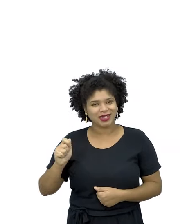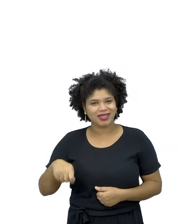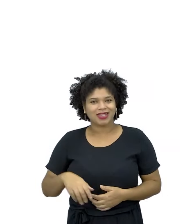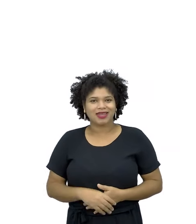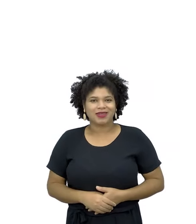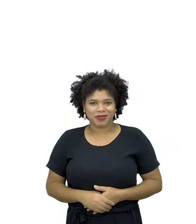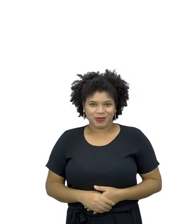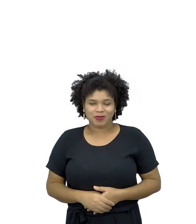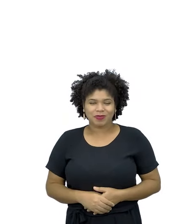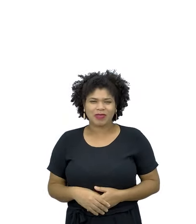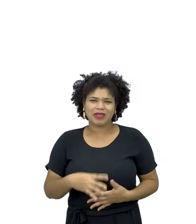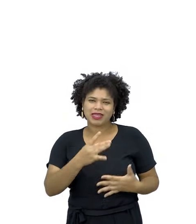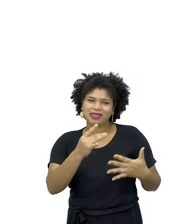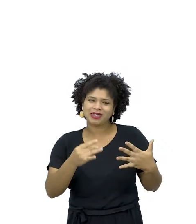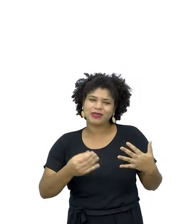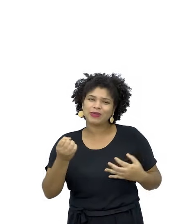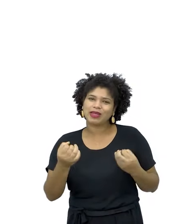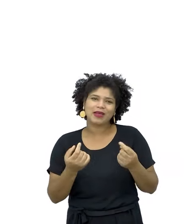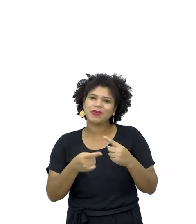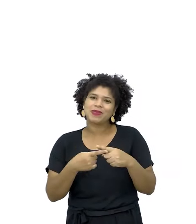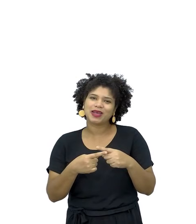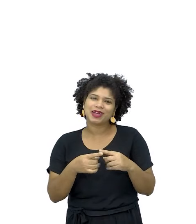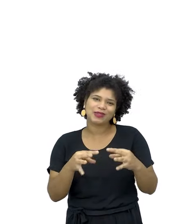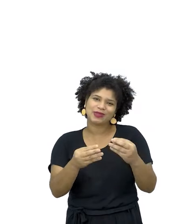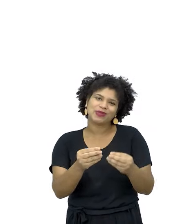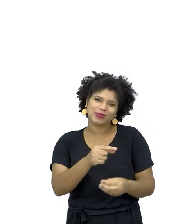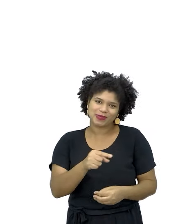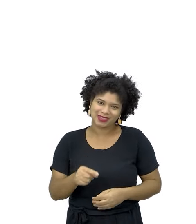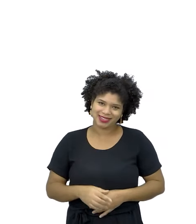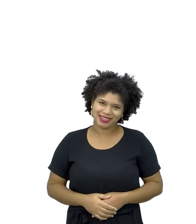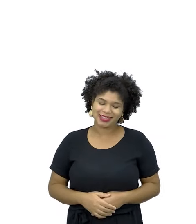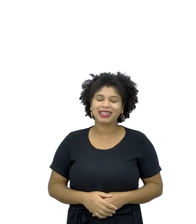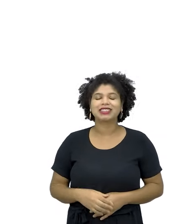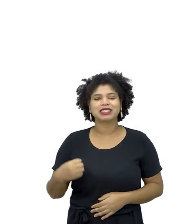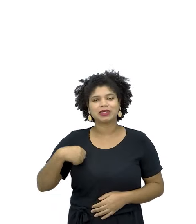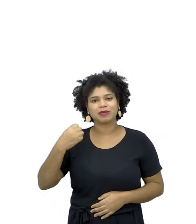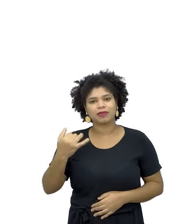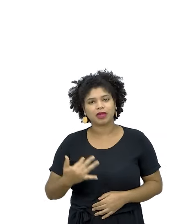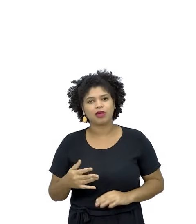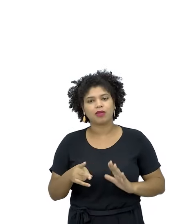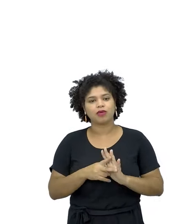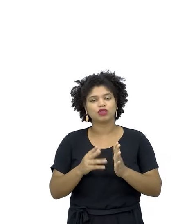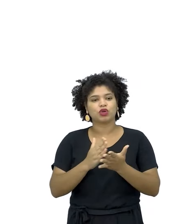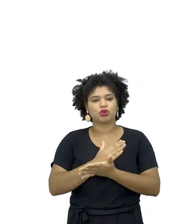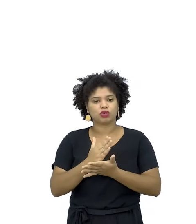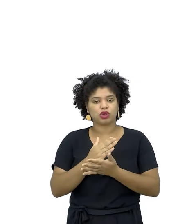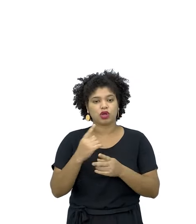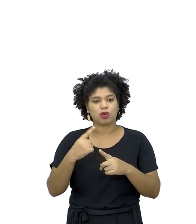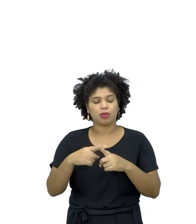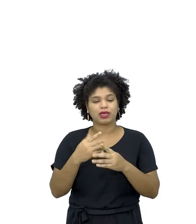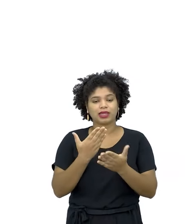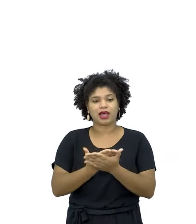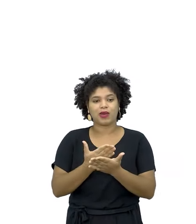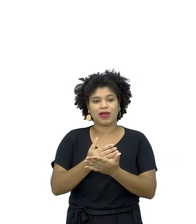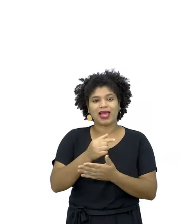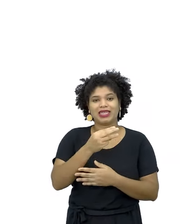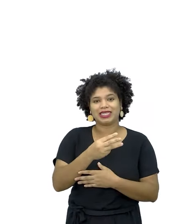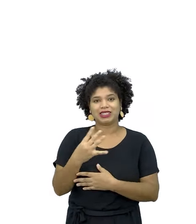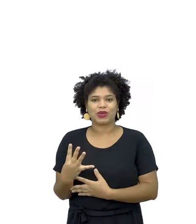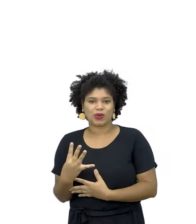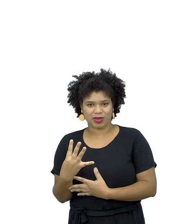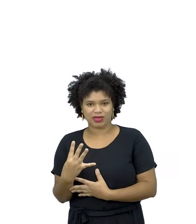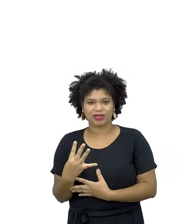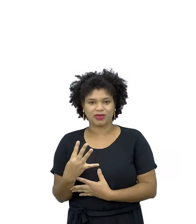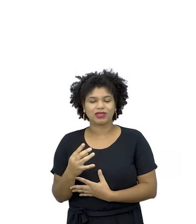que eu falei tudo isso para nós quando a gente fala a respeito de números racionais e irracionais? Porque logo na aula 3 e 4